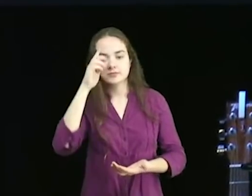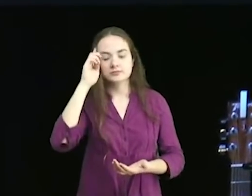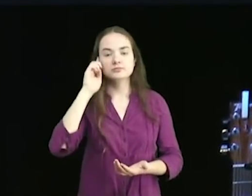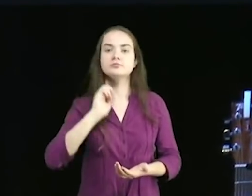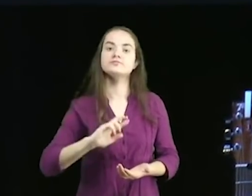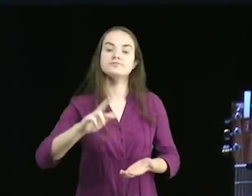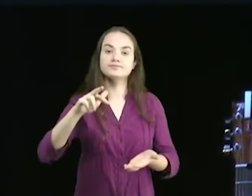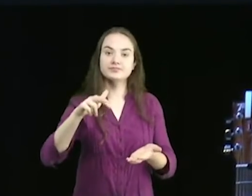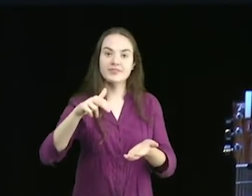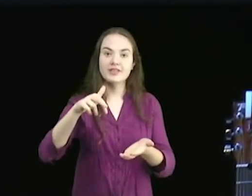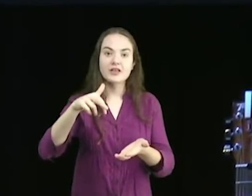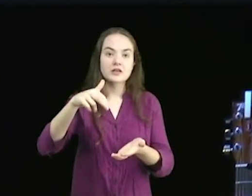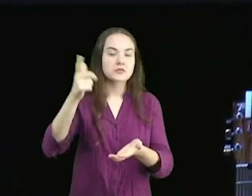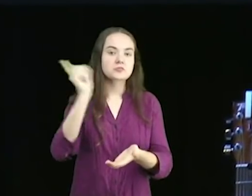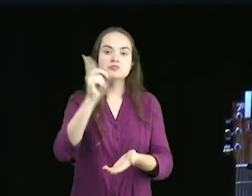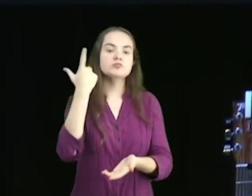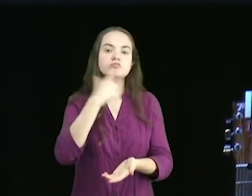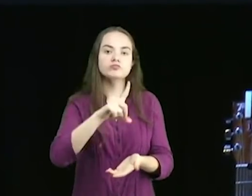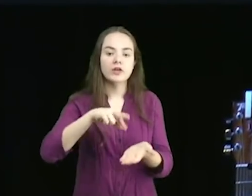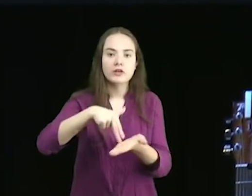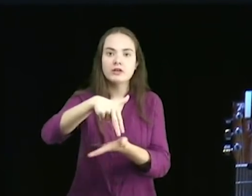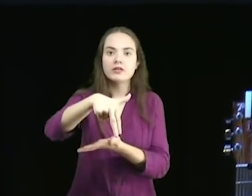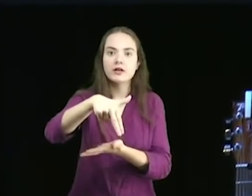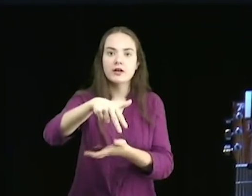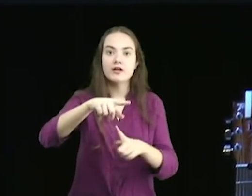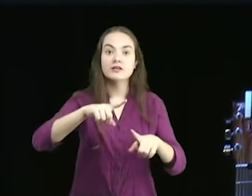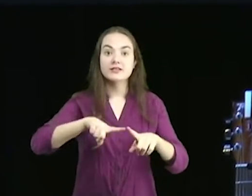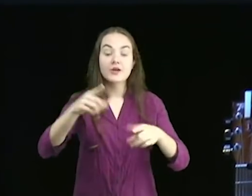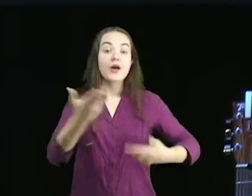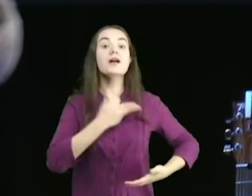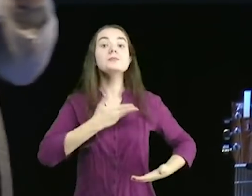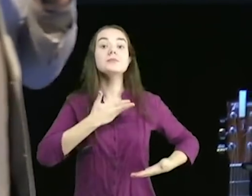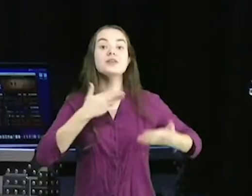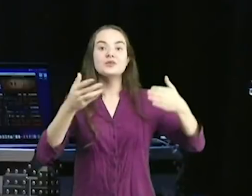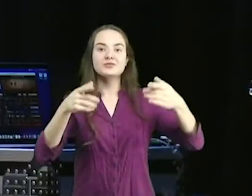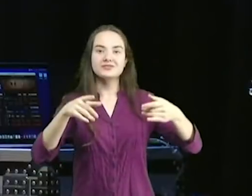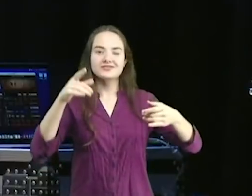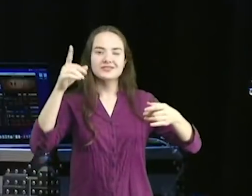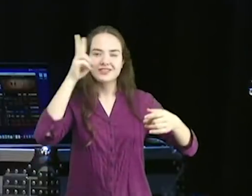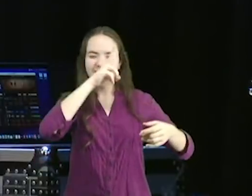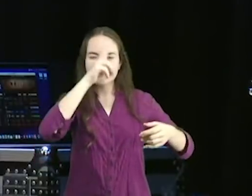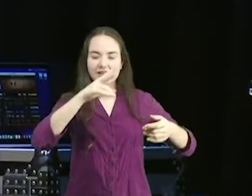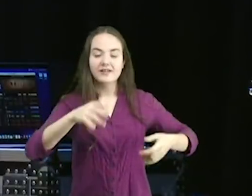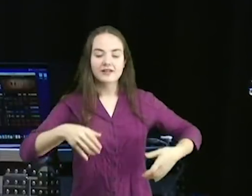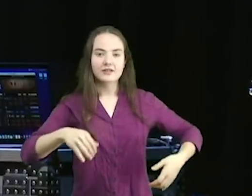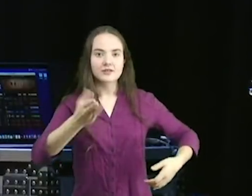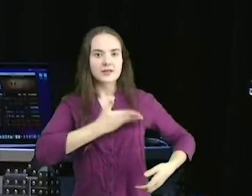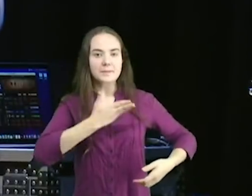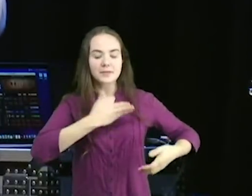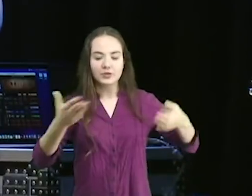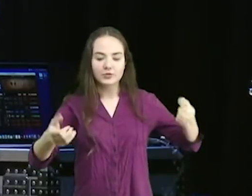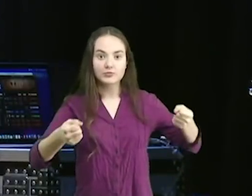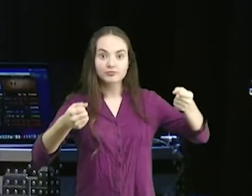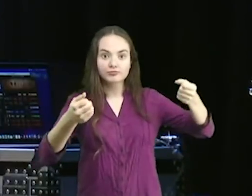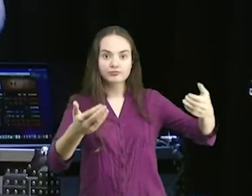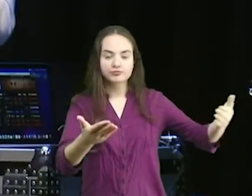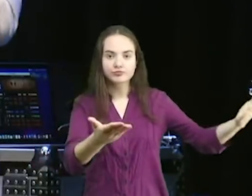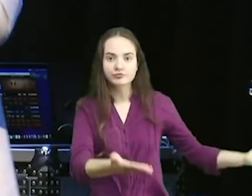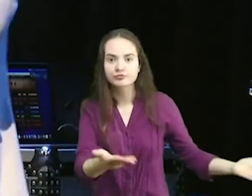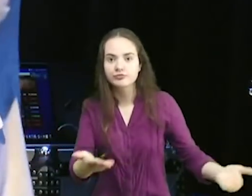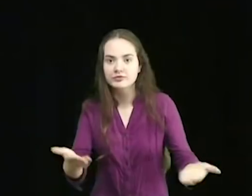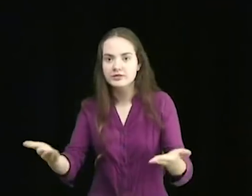te descer, mas exige participação. Vão te descer com uma corda para Jesus curar. Você está aleijado no